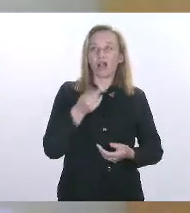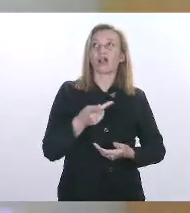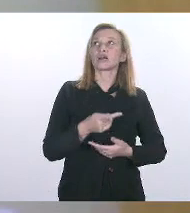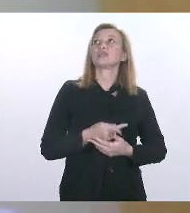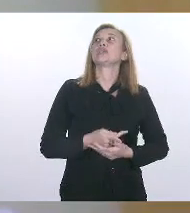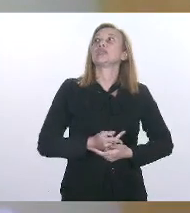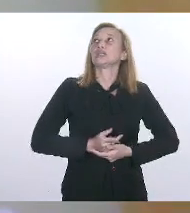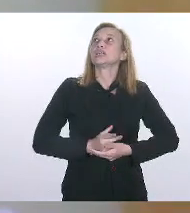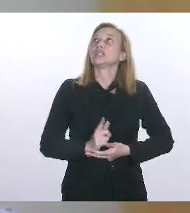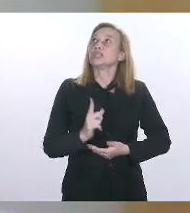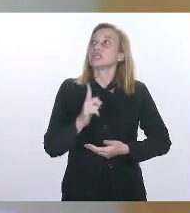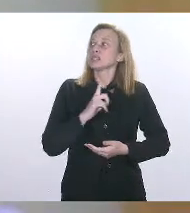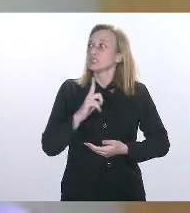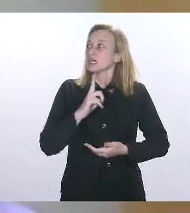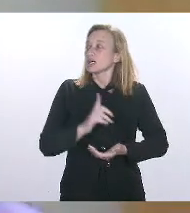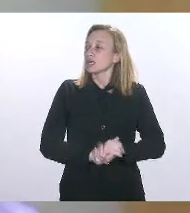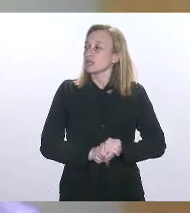que há